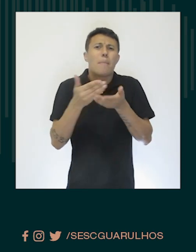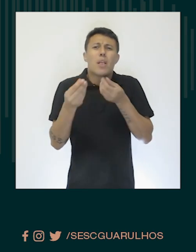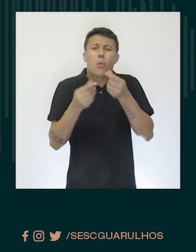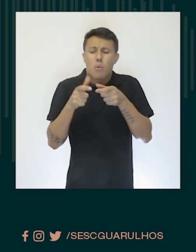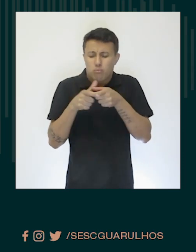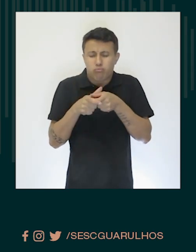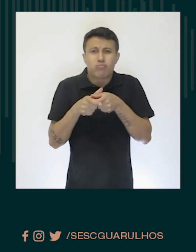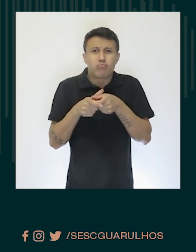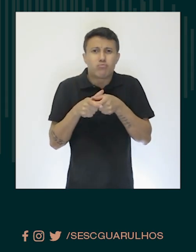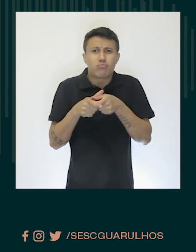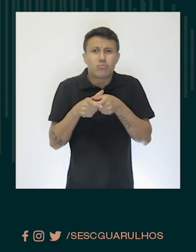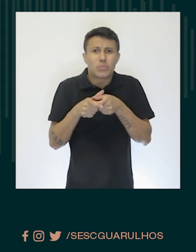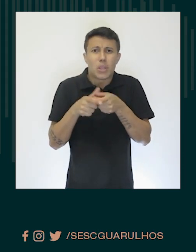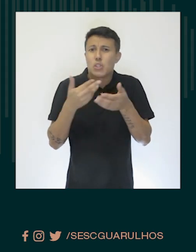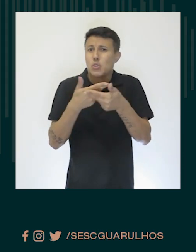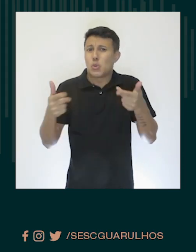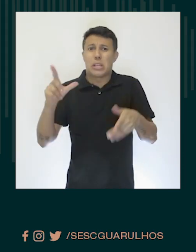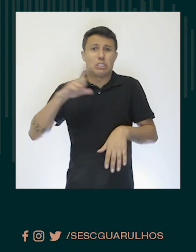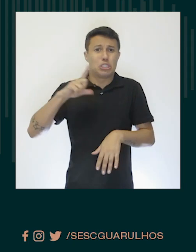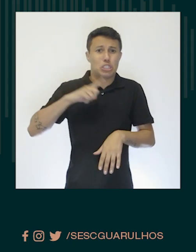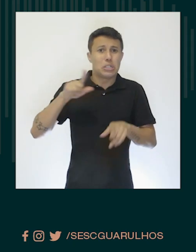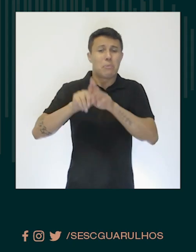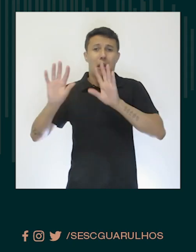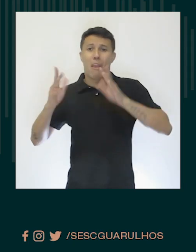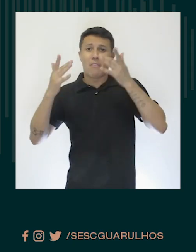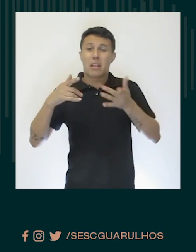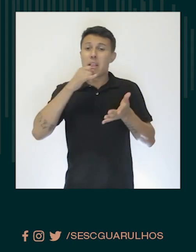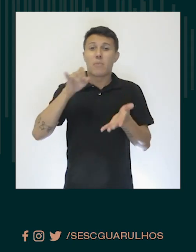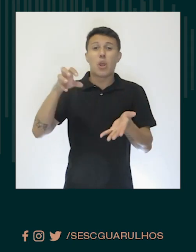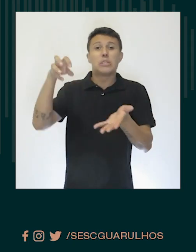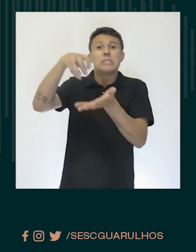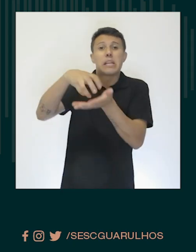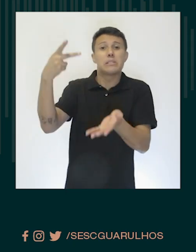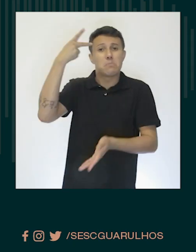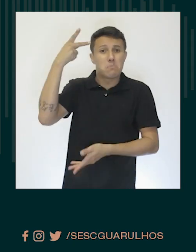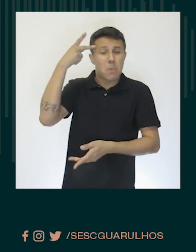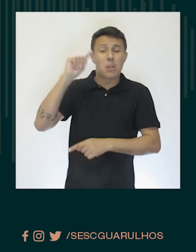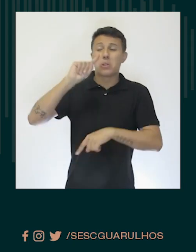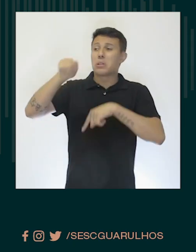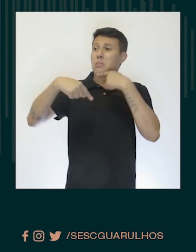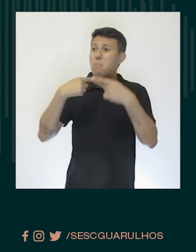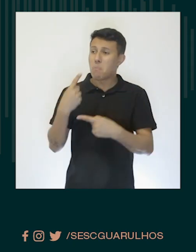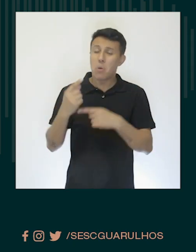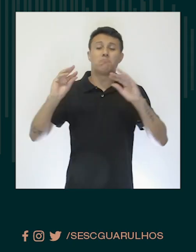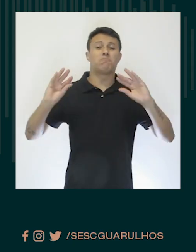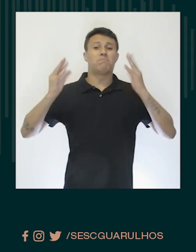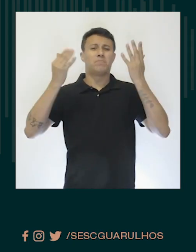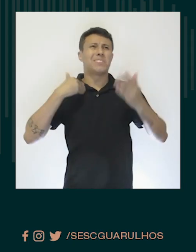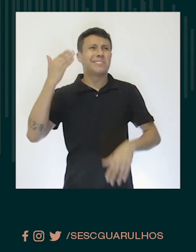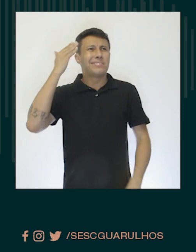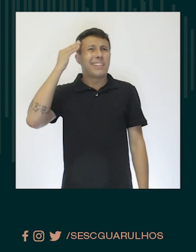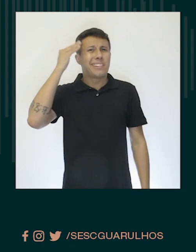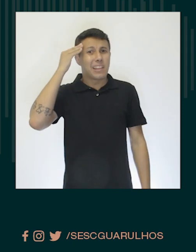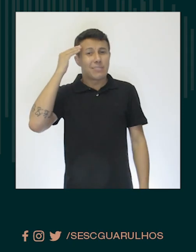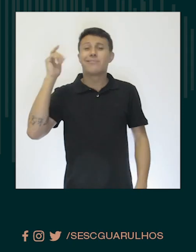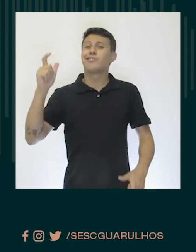coisas começa. A gente começou ali do tamanho que a gente tinha. A gente fazia eventos ali no centro de São Paulo. Depois daqueles eventos, a gente começou a